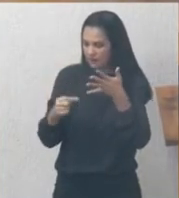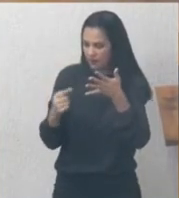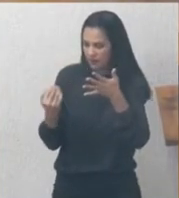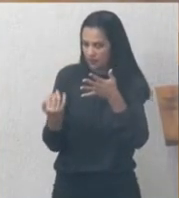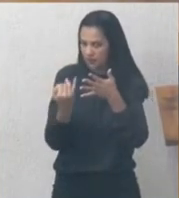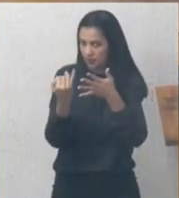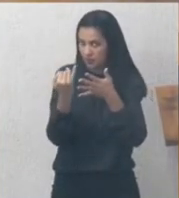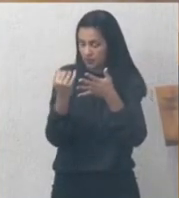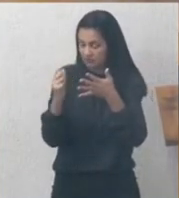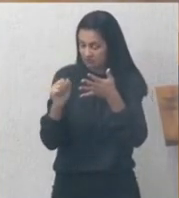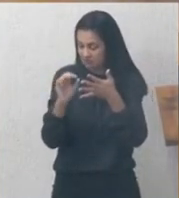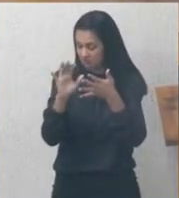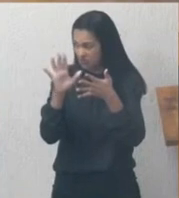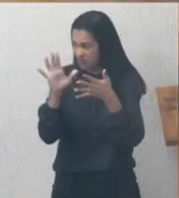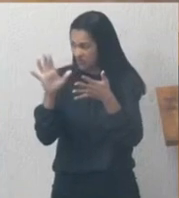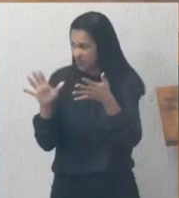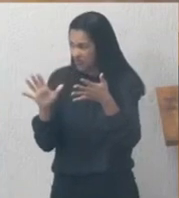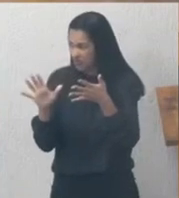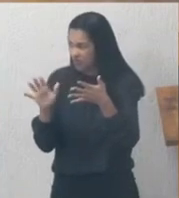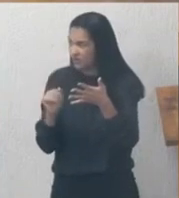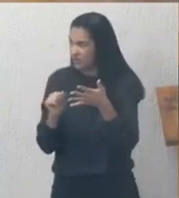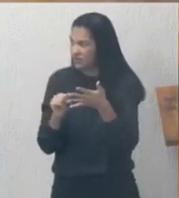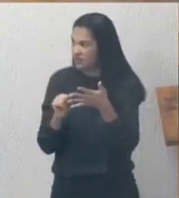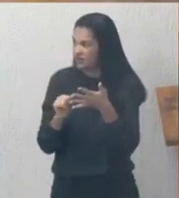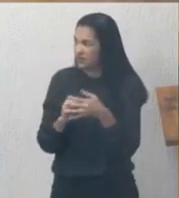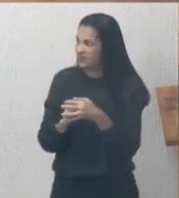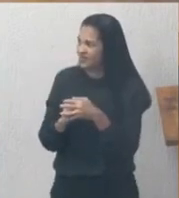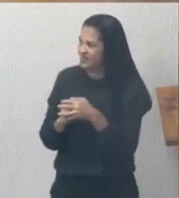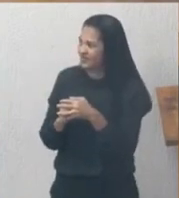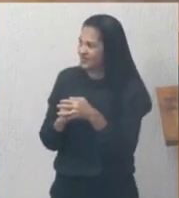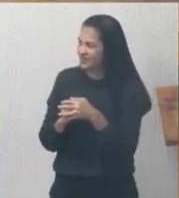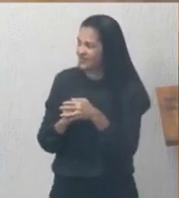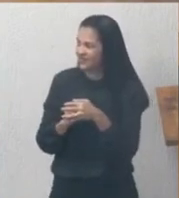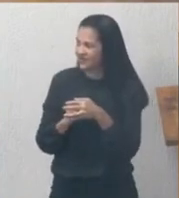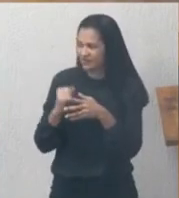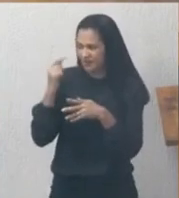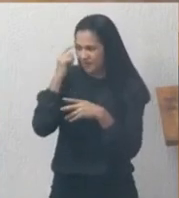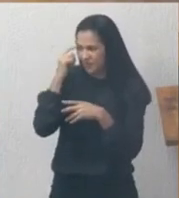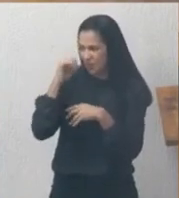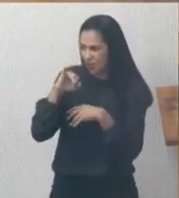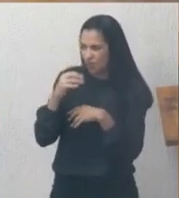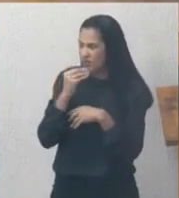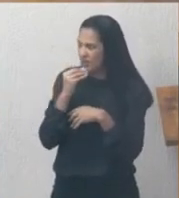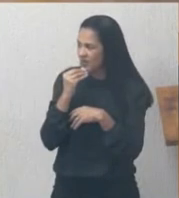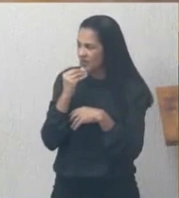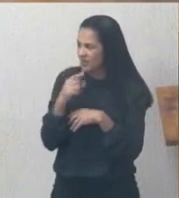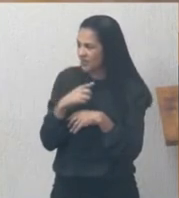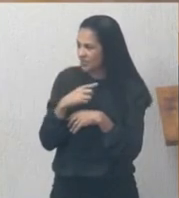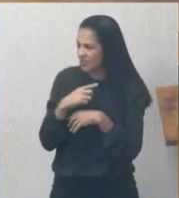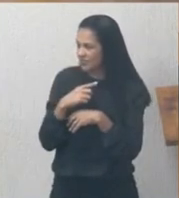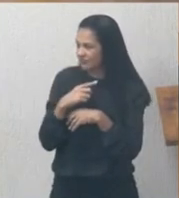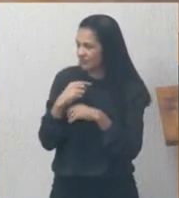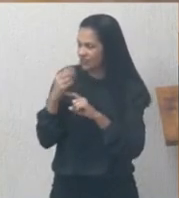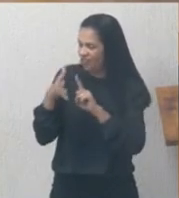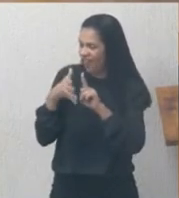ali inclusive passou algumas que eu ia fazer uma pontuação mas nem imaginei que eu fosse ter oportunidade de falar mas é é de extrema